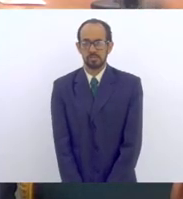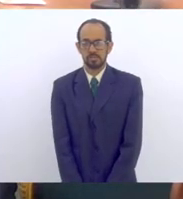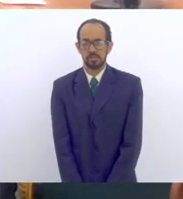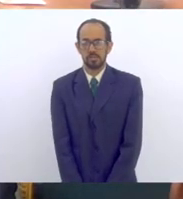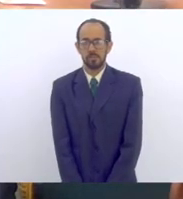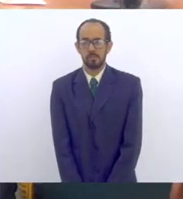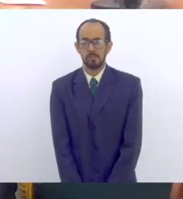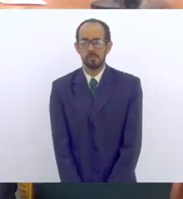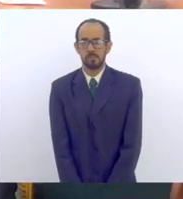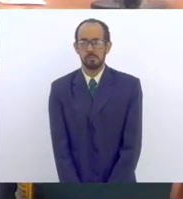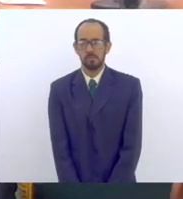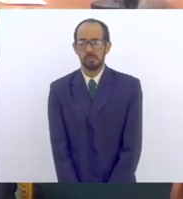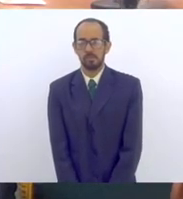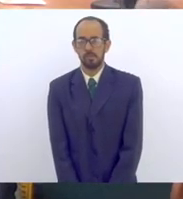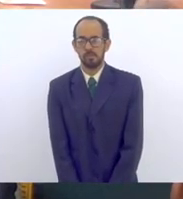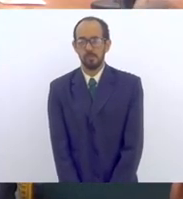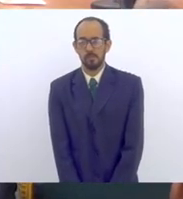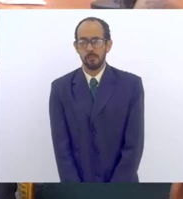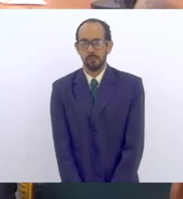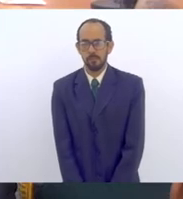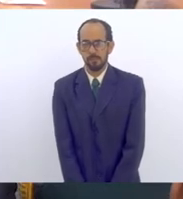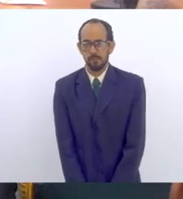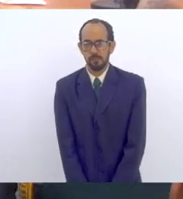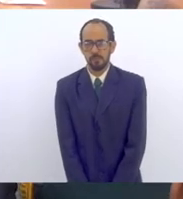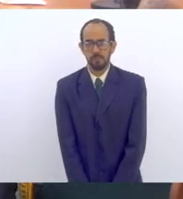fazer uma foto aqui se não